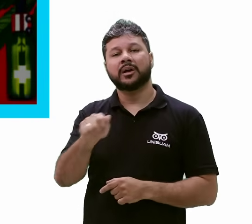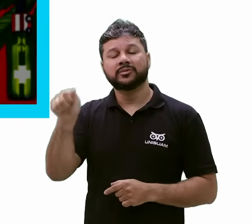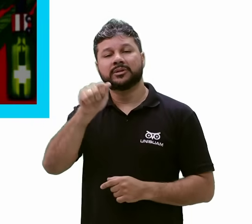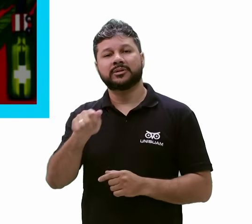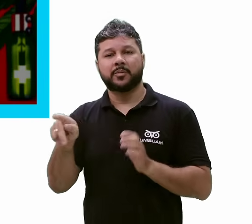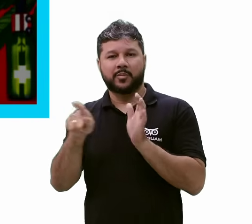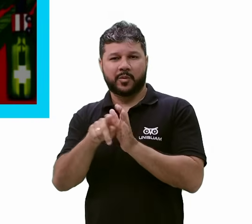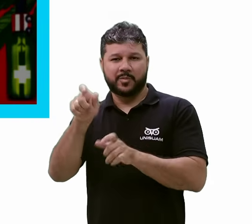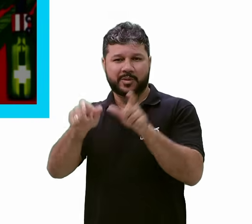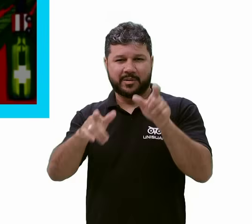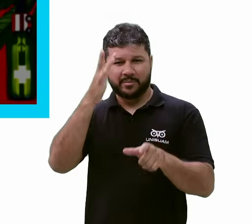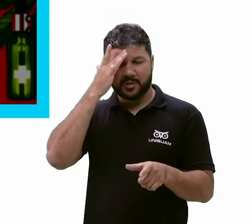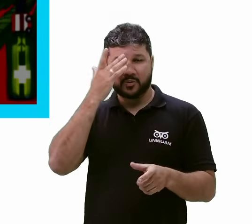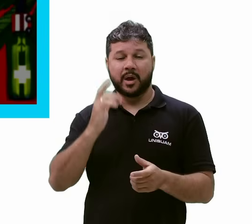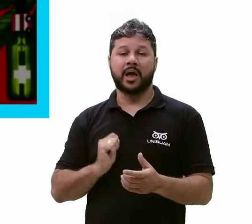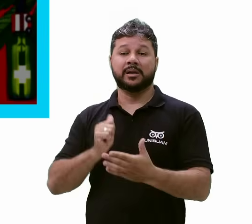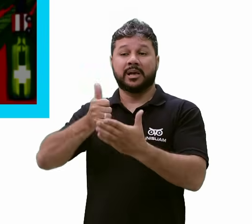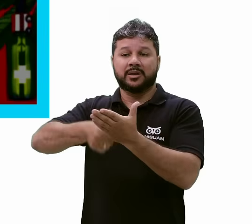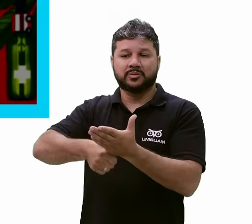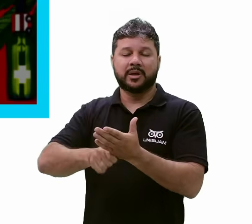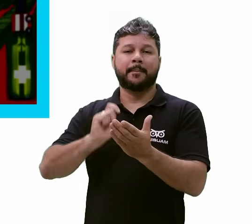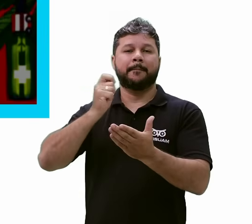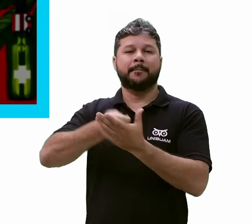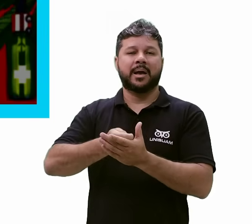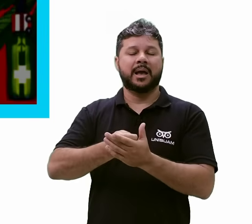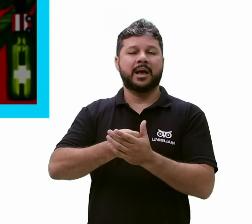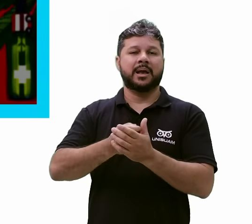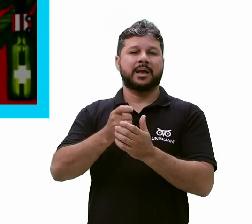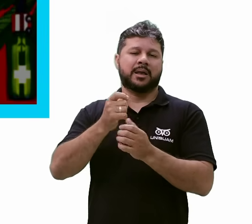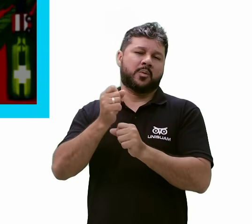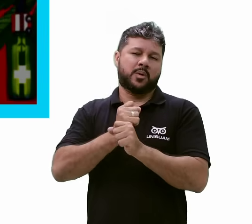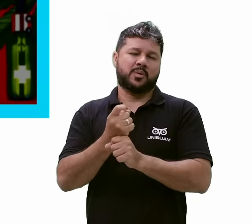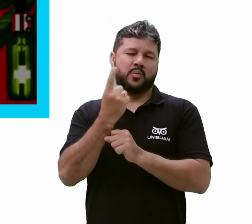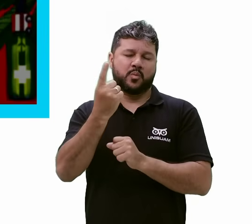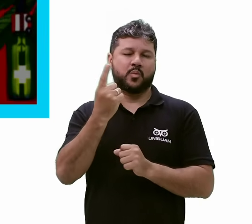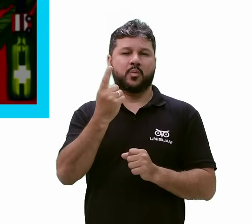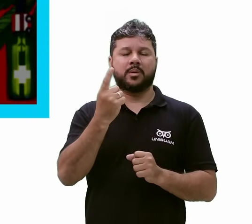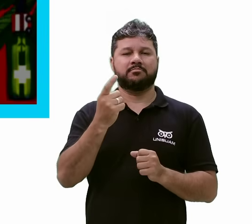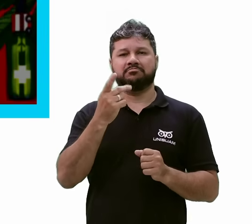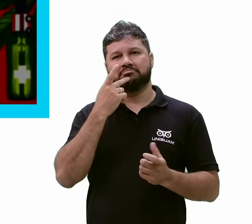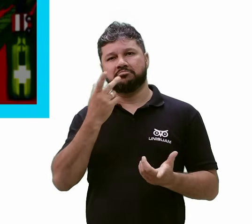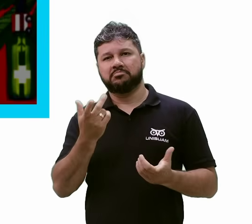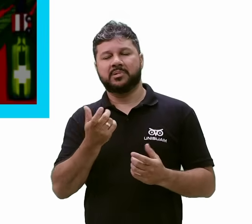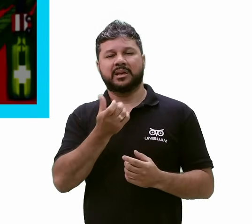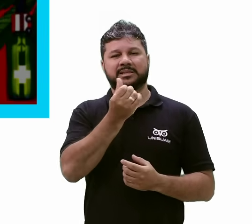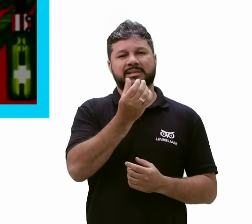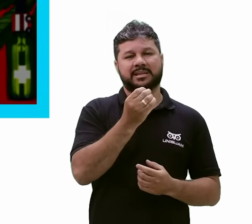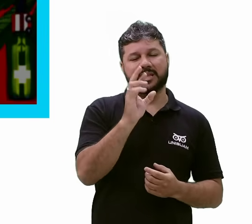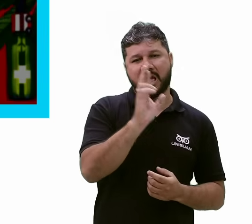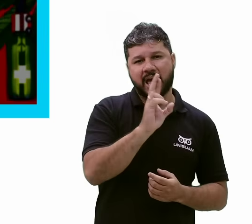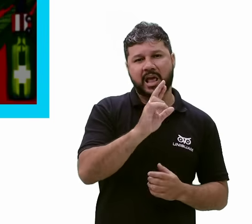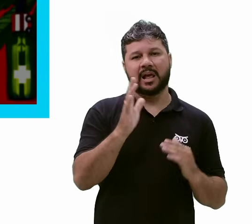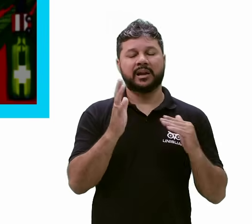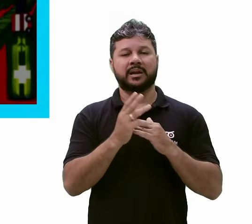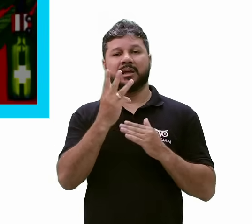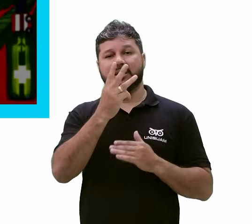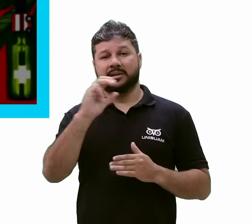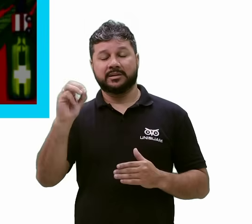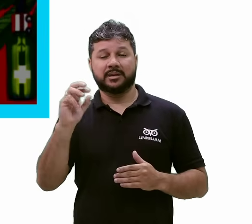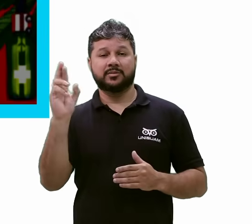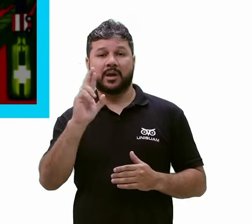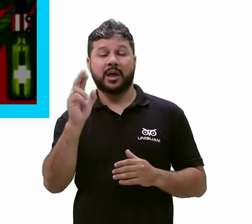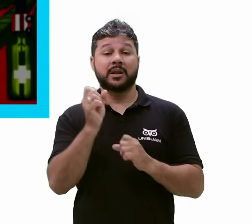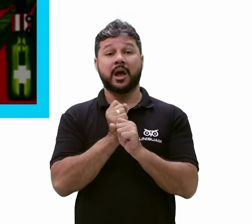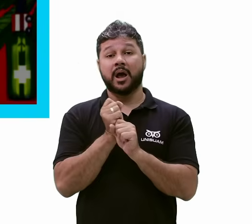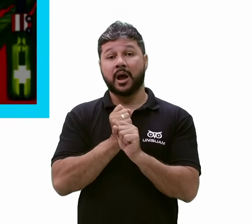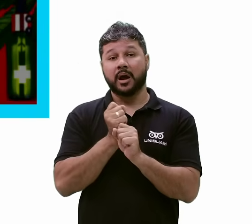Ela vai numa associação de paciente, vira um associado, vai pagar uma anuidade. Aí você tem anuidade girando aí de R$ 60